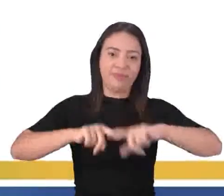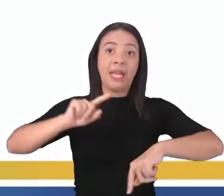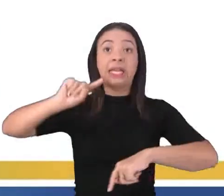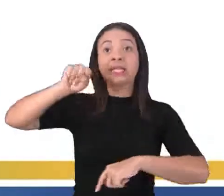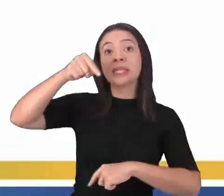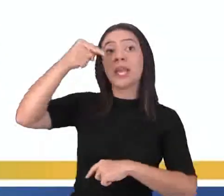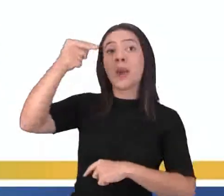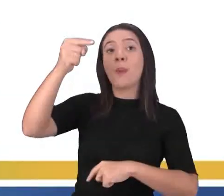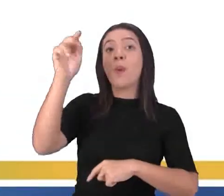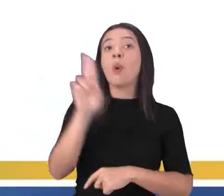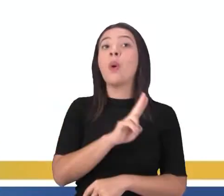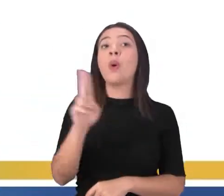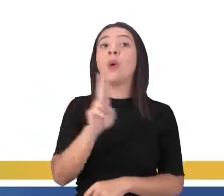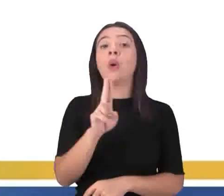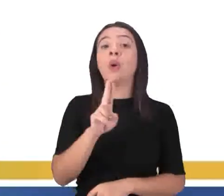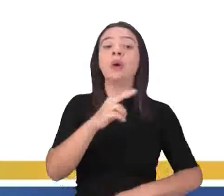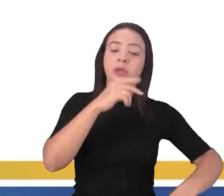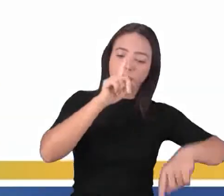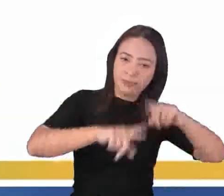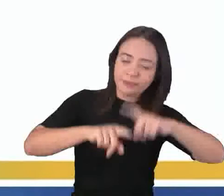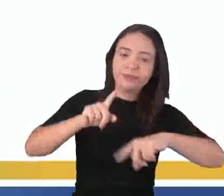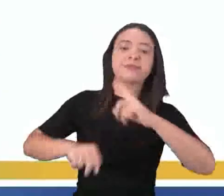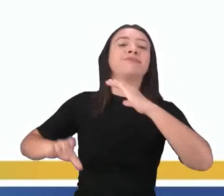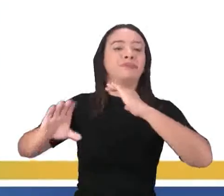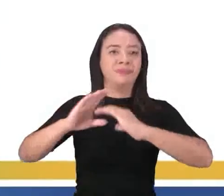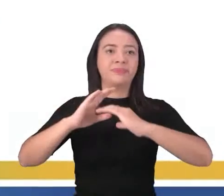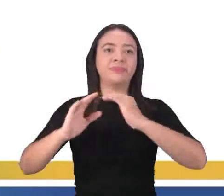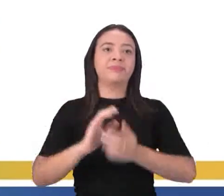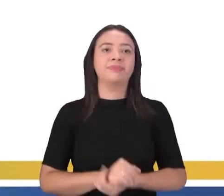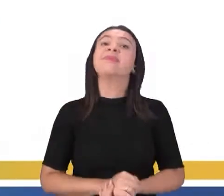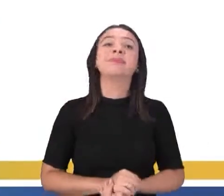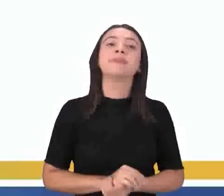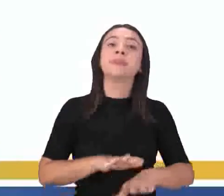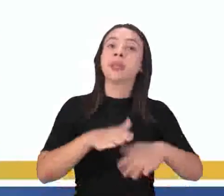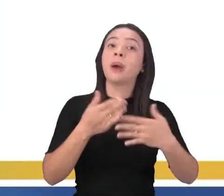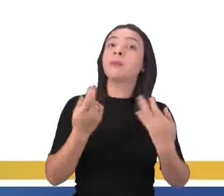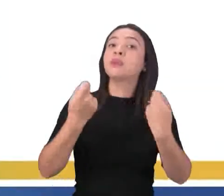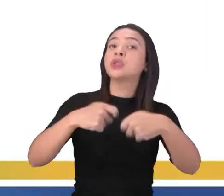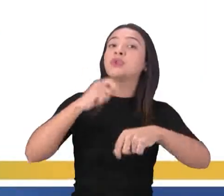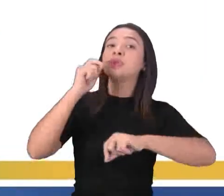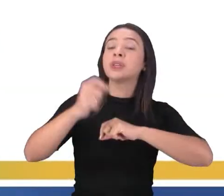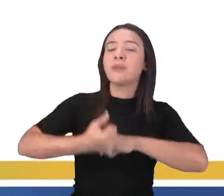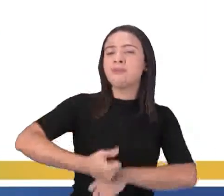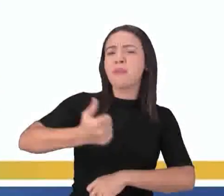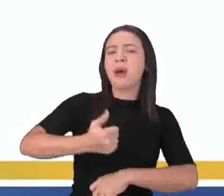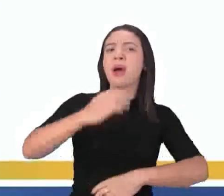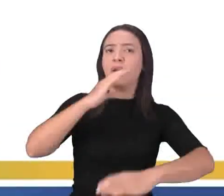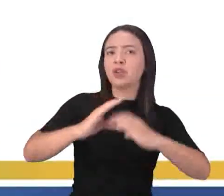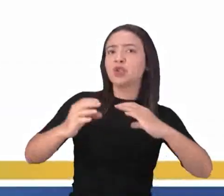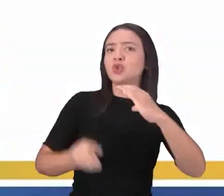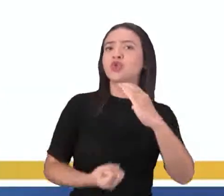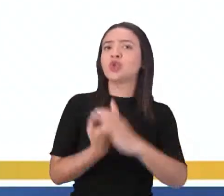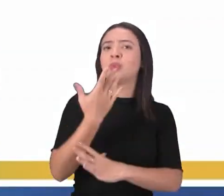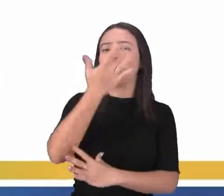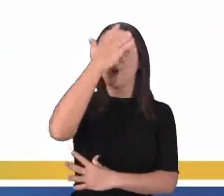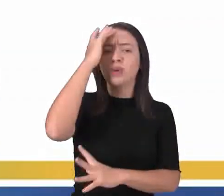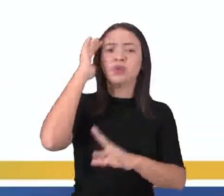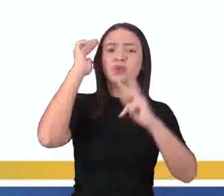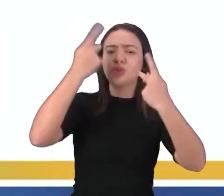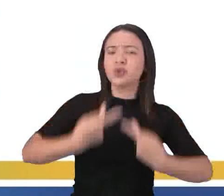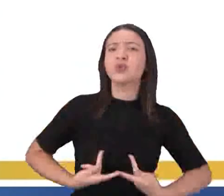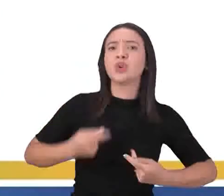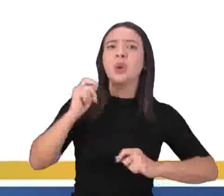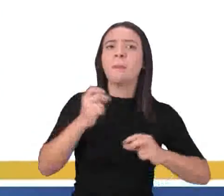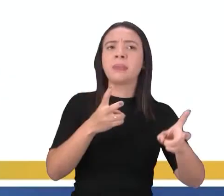depois foram chamados de instrumentos musicais. Provavelmente, as primeiras músicas surgiram quando o homem percebeu